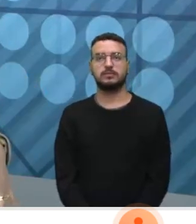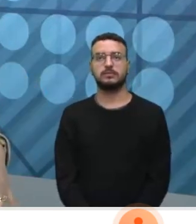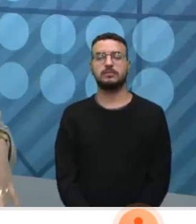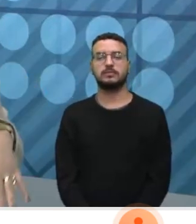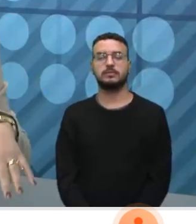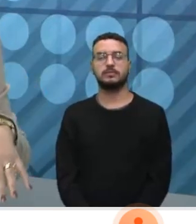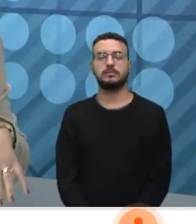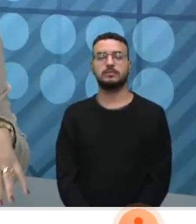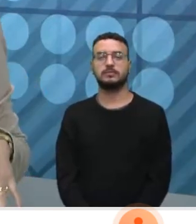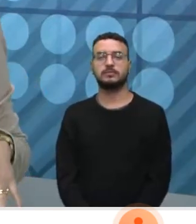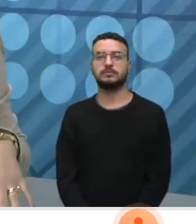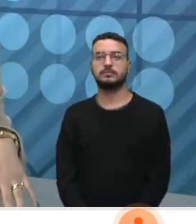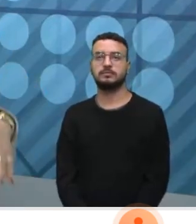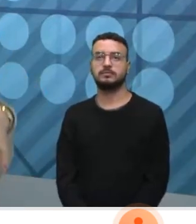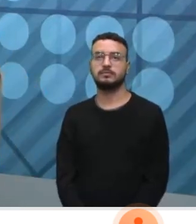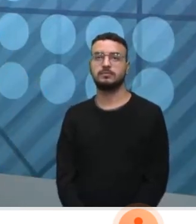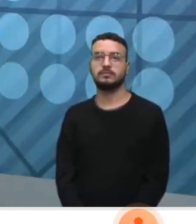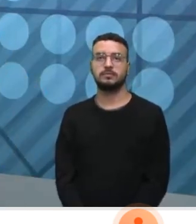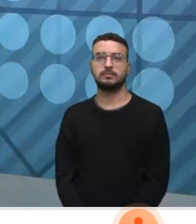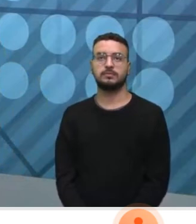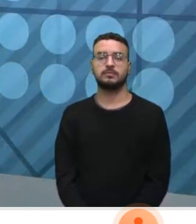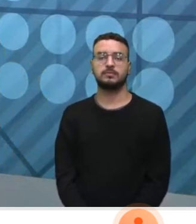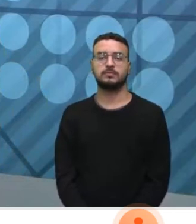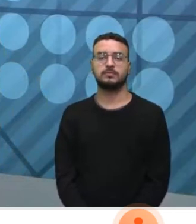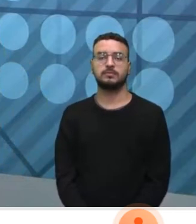Como que a gente corta um bolo?